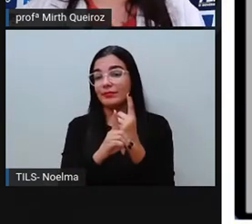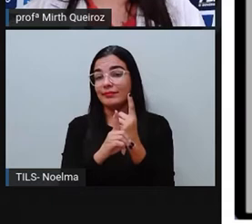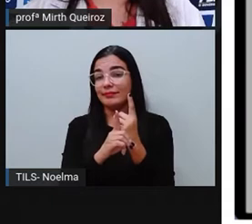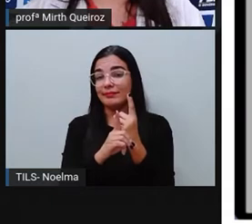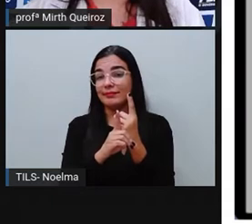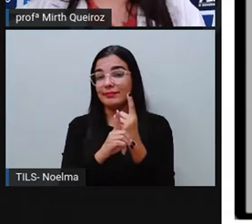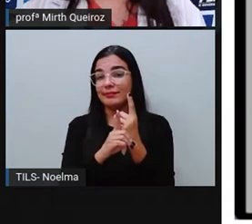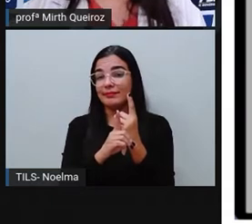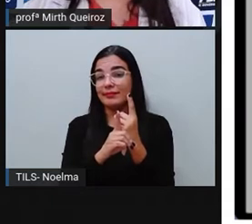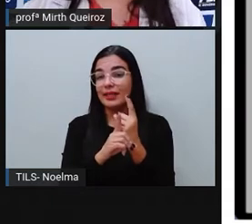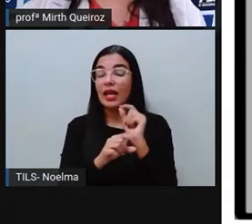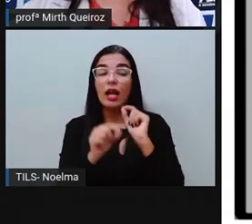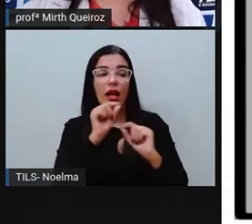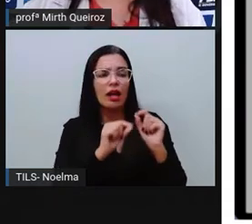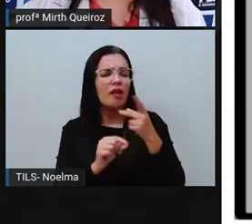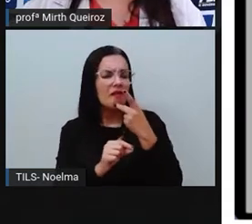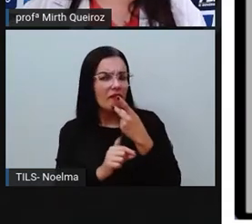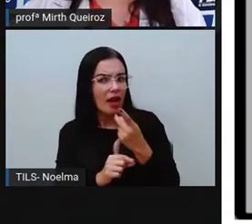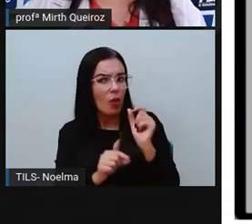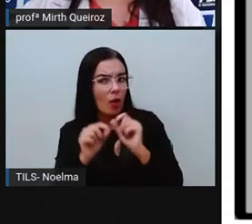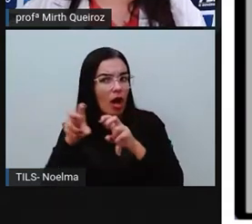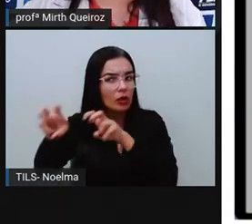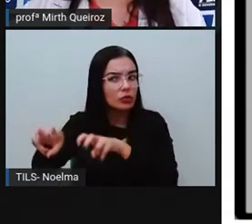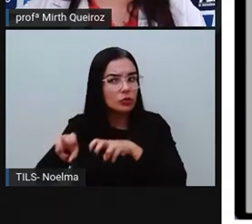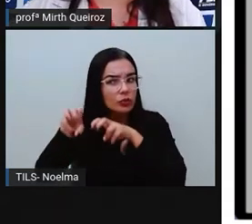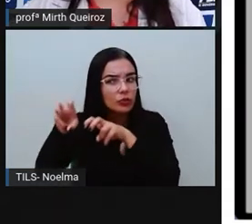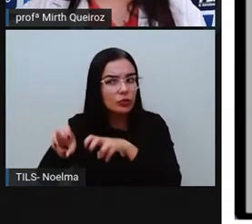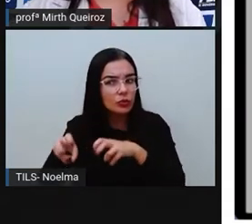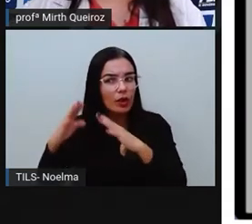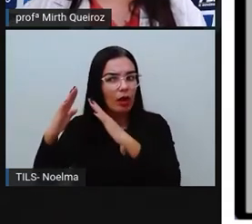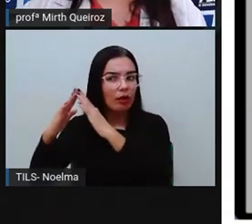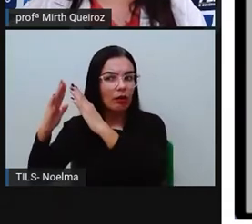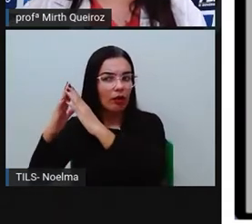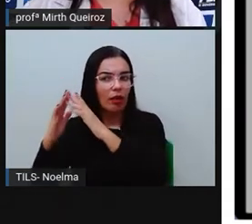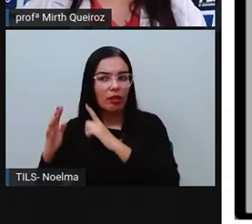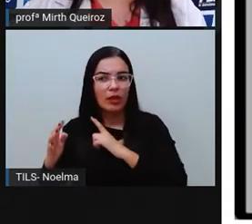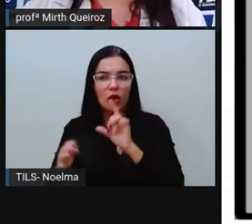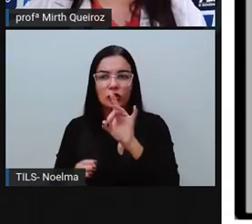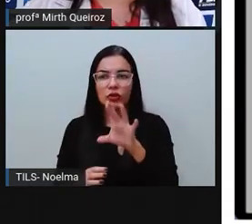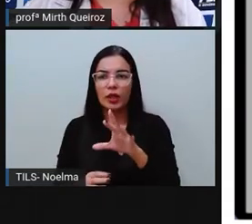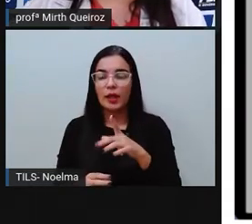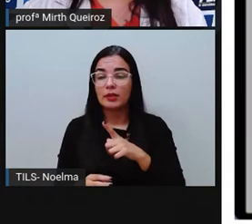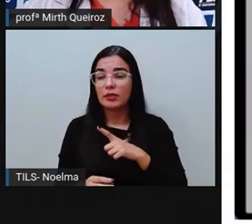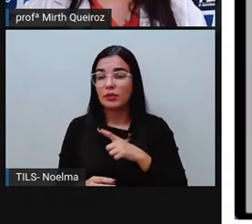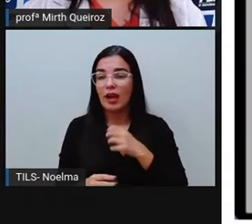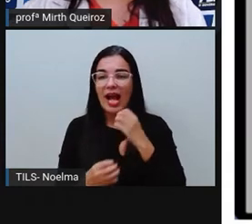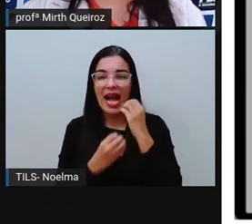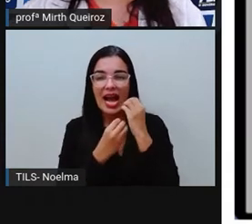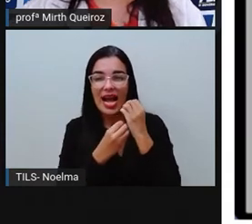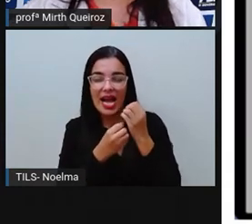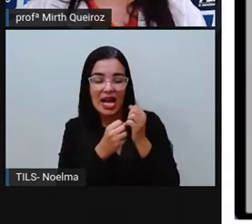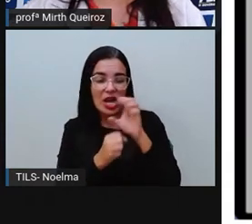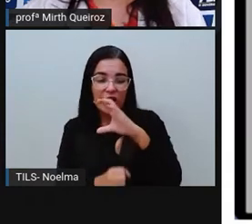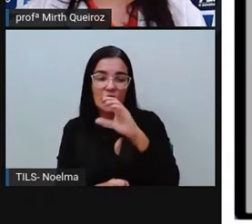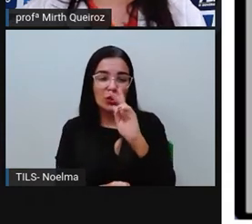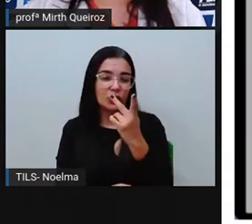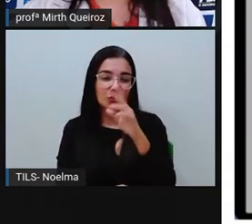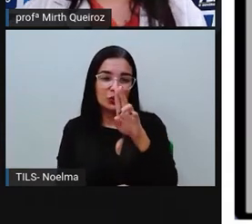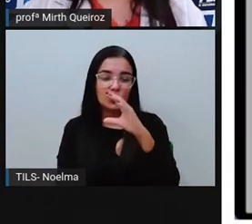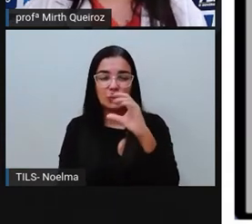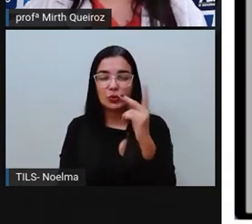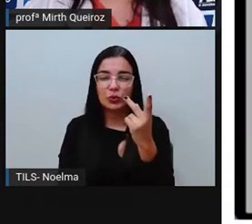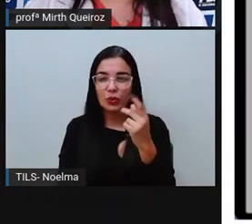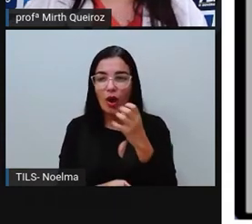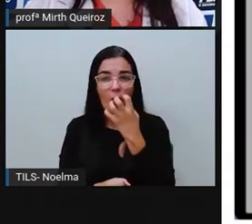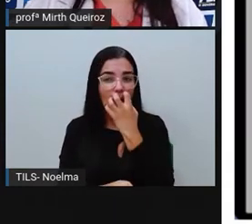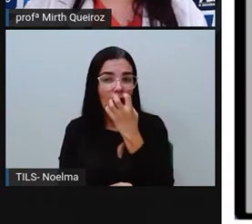acha. Dizem que a chácara do Chico só tem mesmo chuchu e um cachorrinho coxo